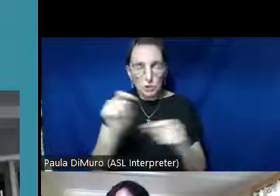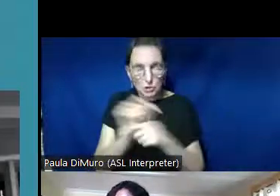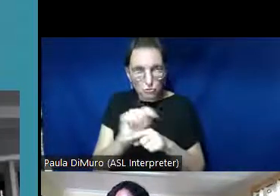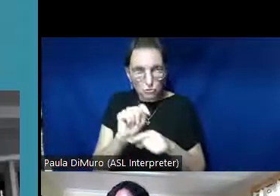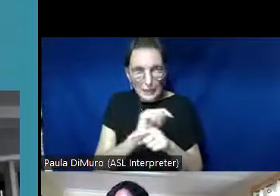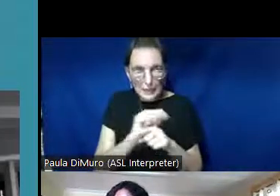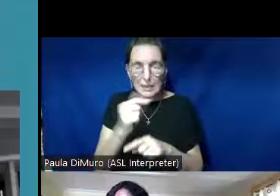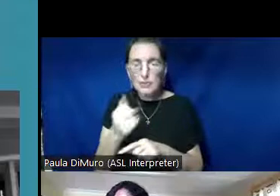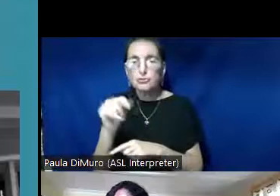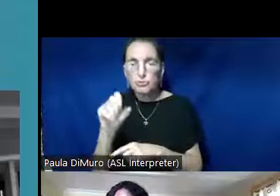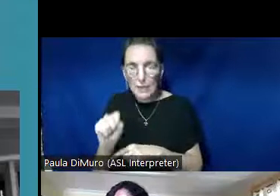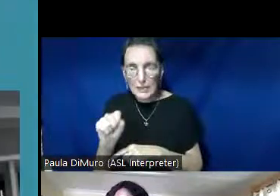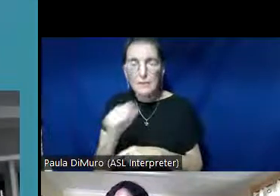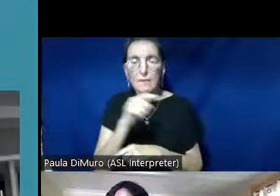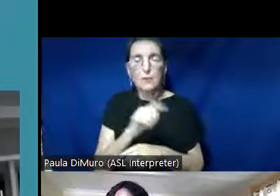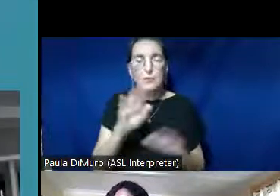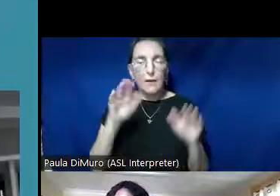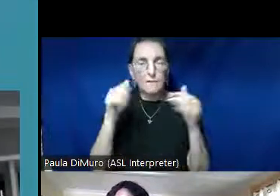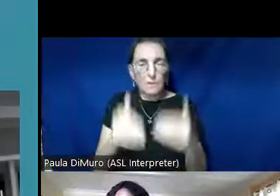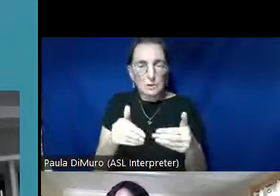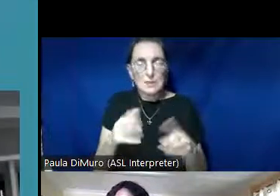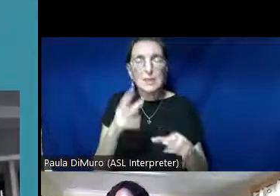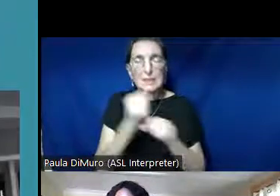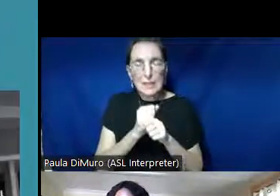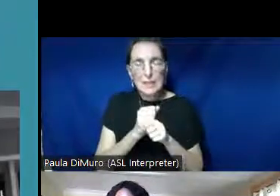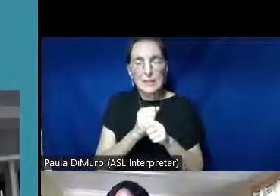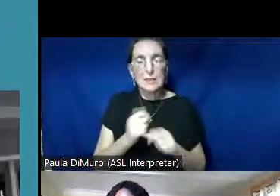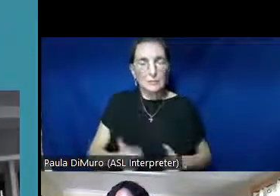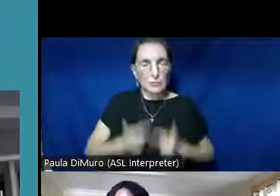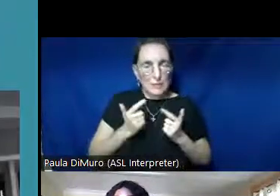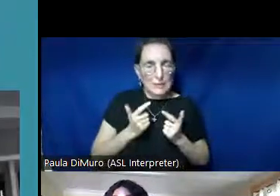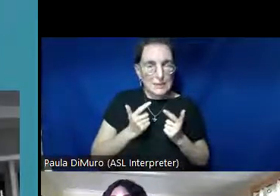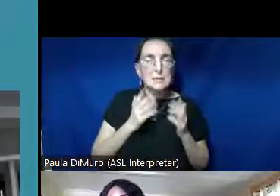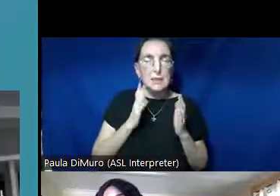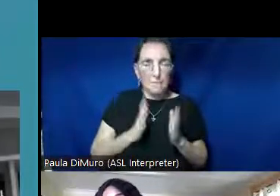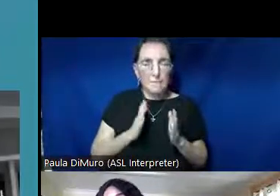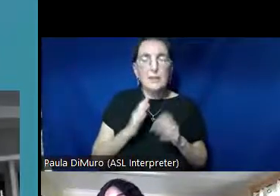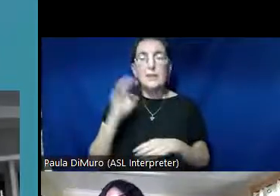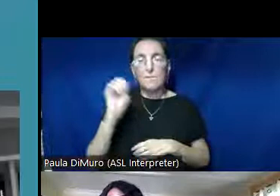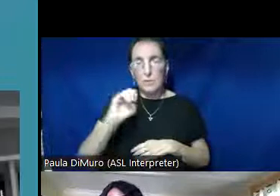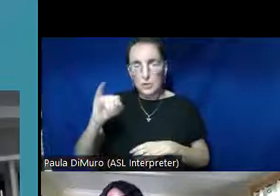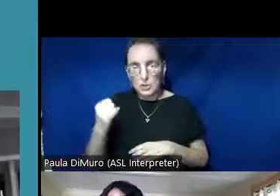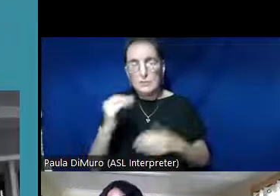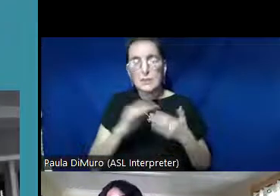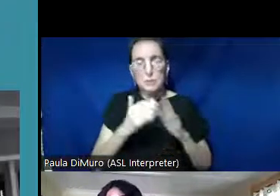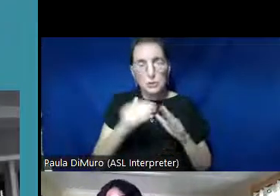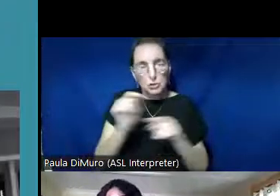Training, que assim é focado na alcança